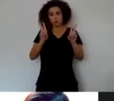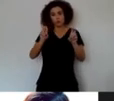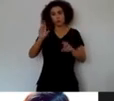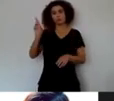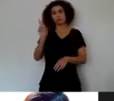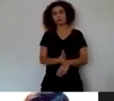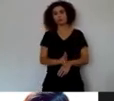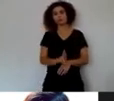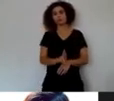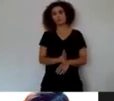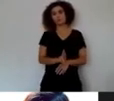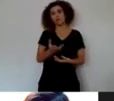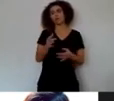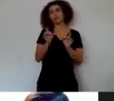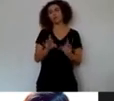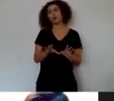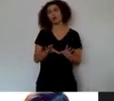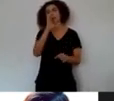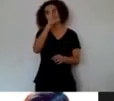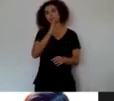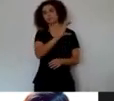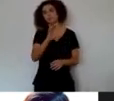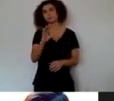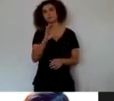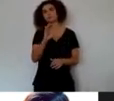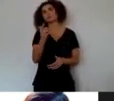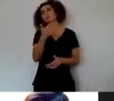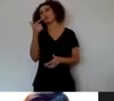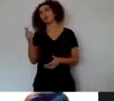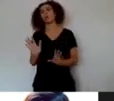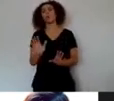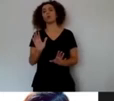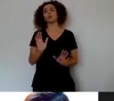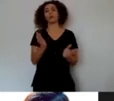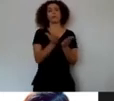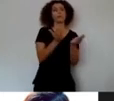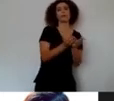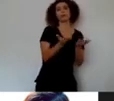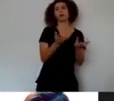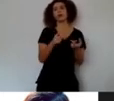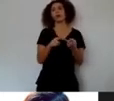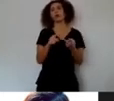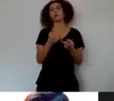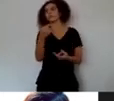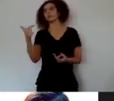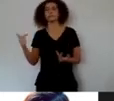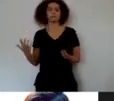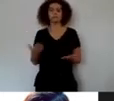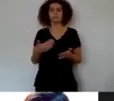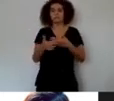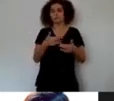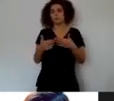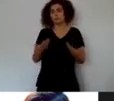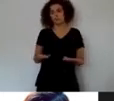ser apenas o cristianismo, não ser apenas um católico, um crente, qualquer coisa, né? Mas eu acho que a